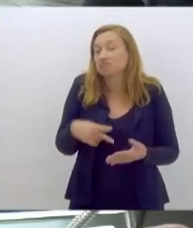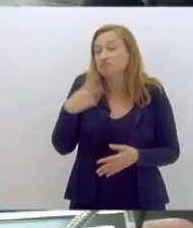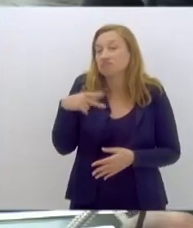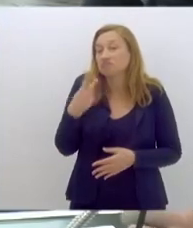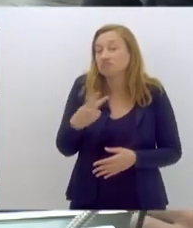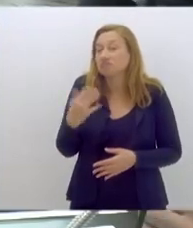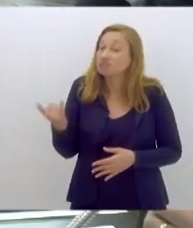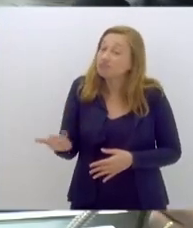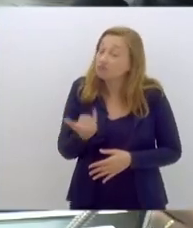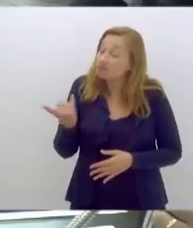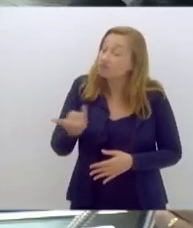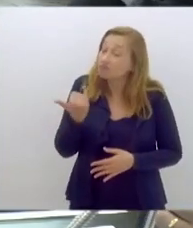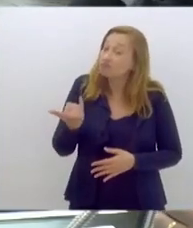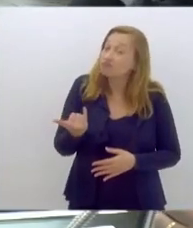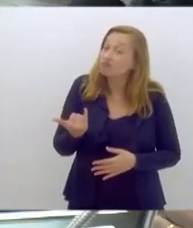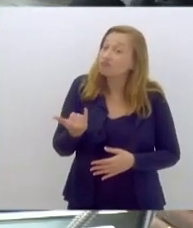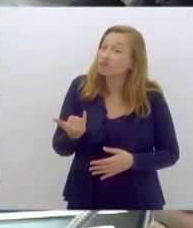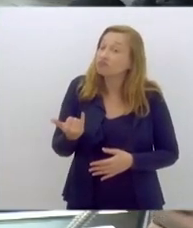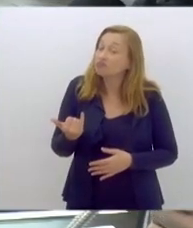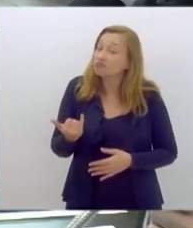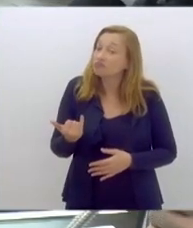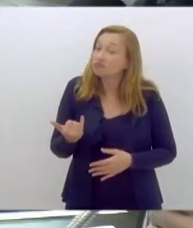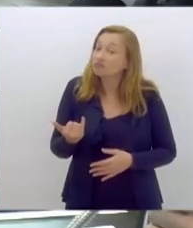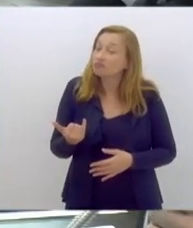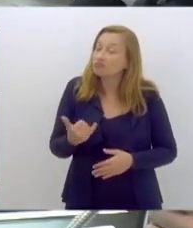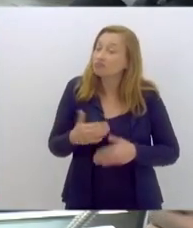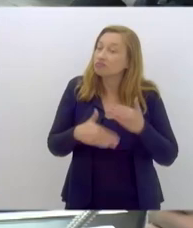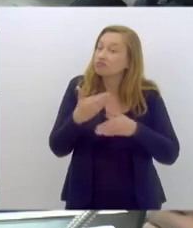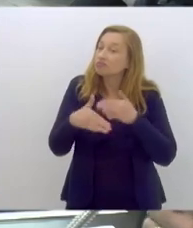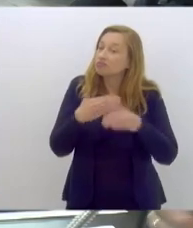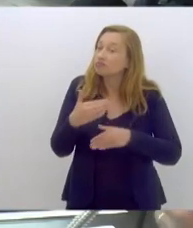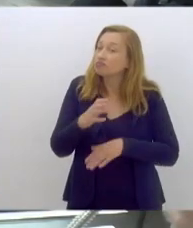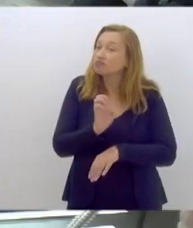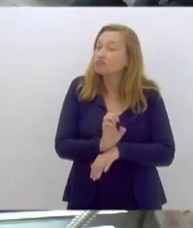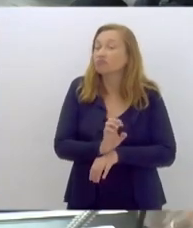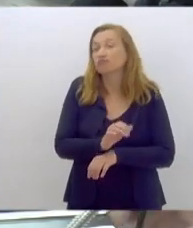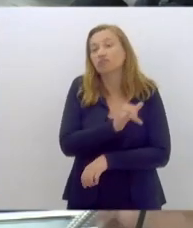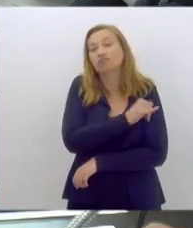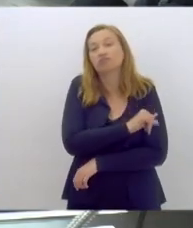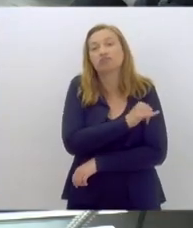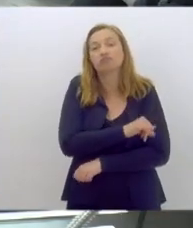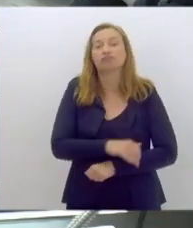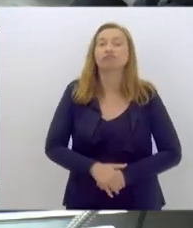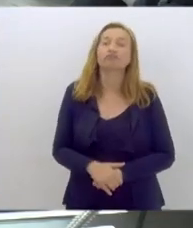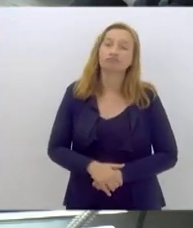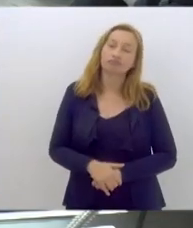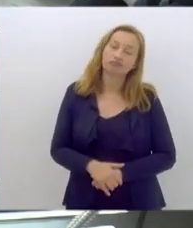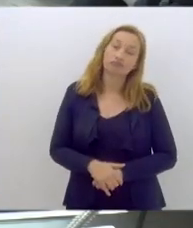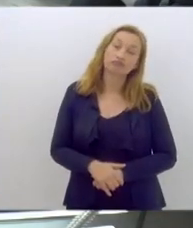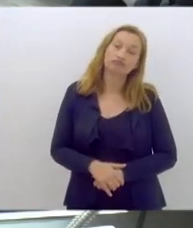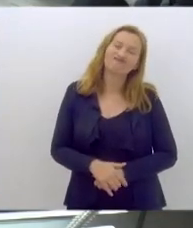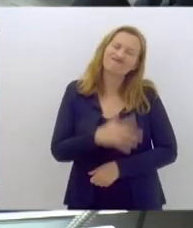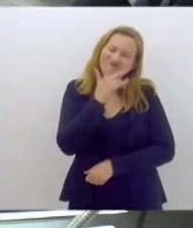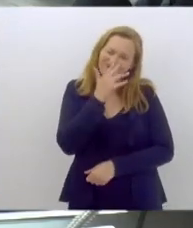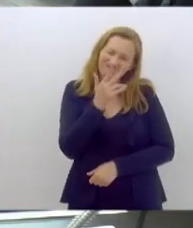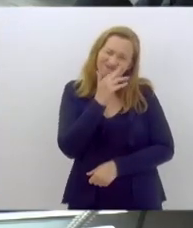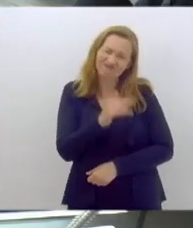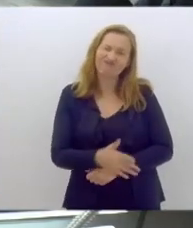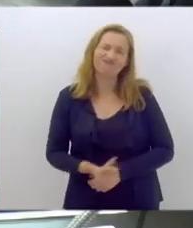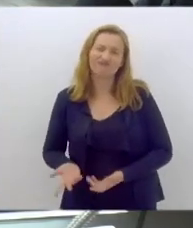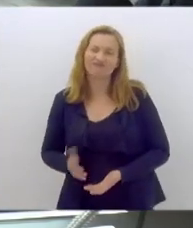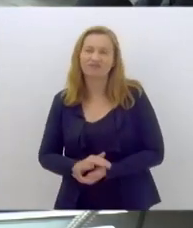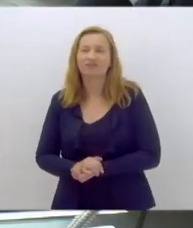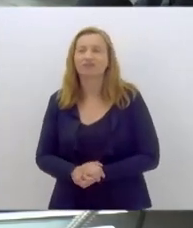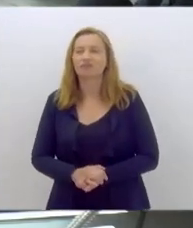importantes e políticas alavancadoras estão desenvolvimento do Estado do Rio de Janeiro então parece que não há